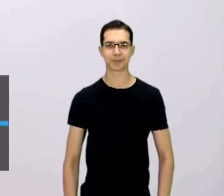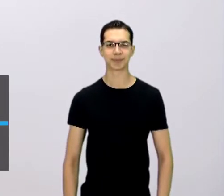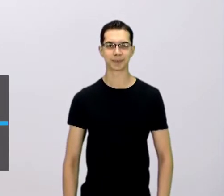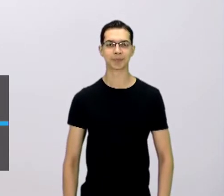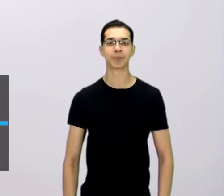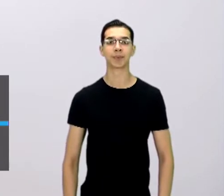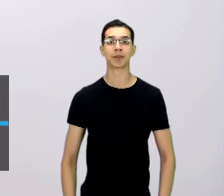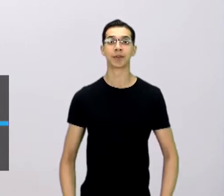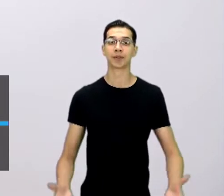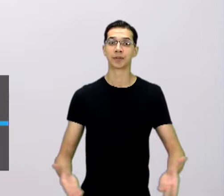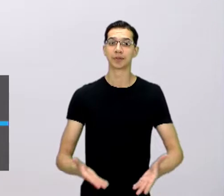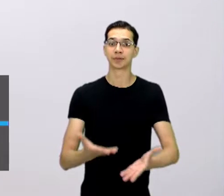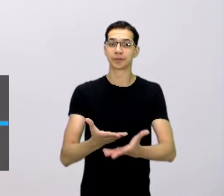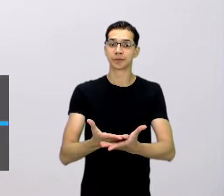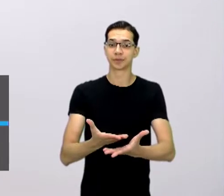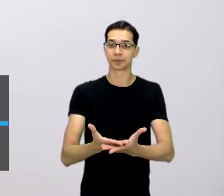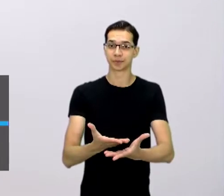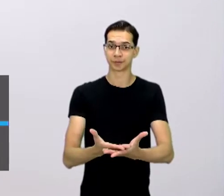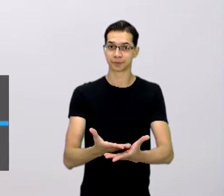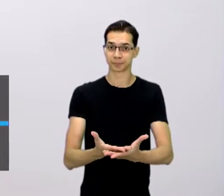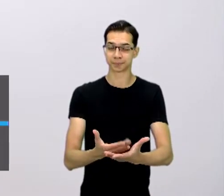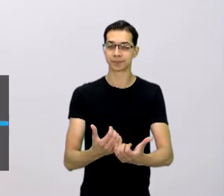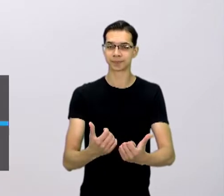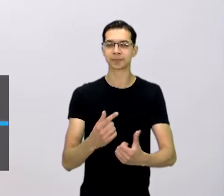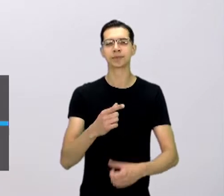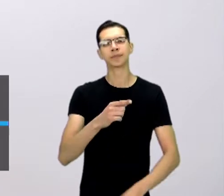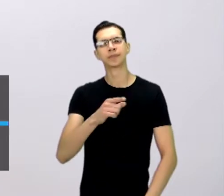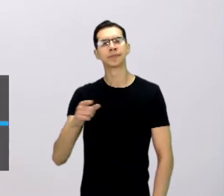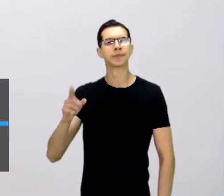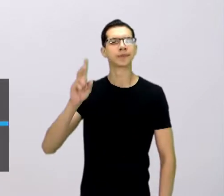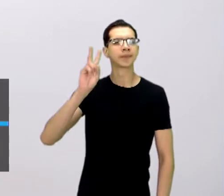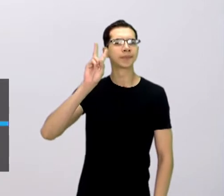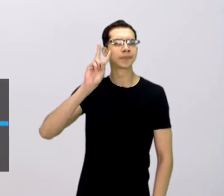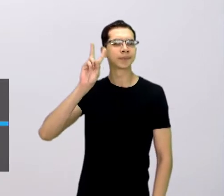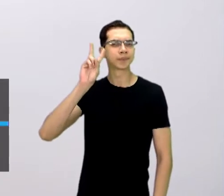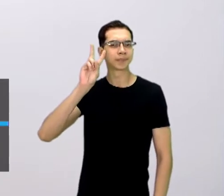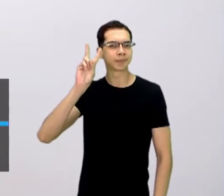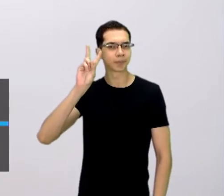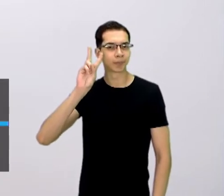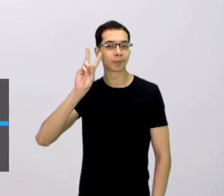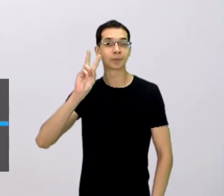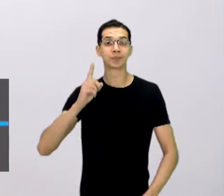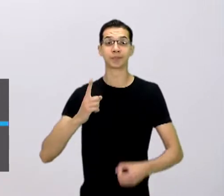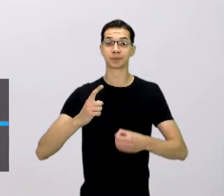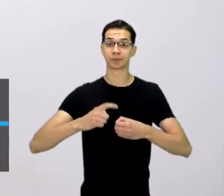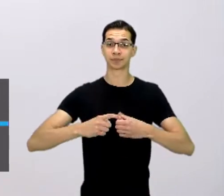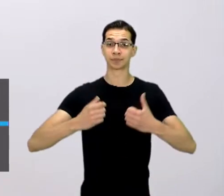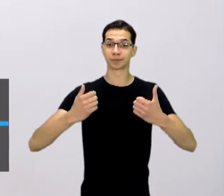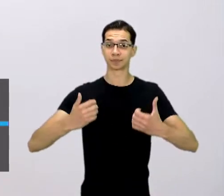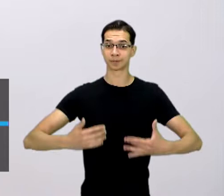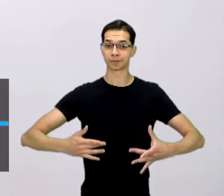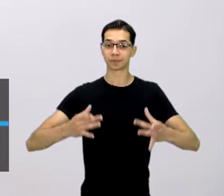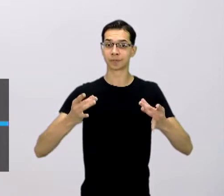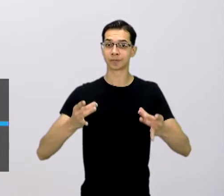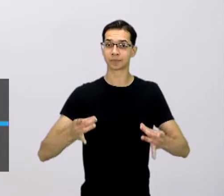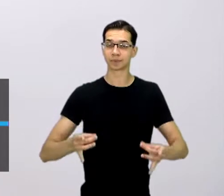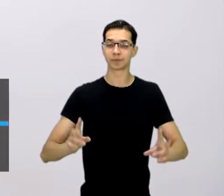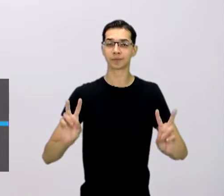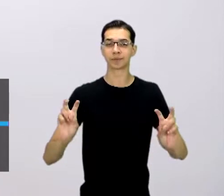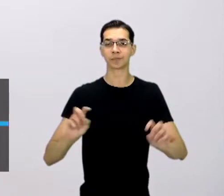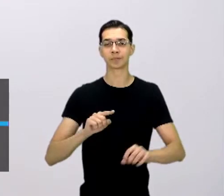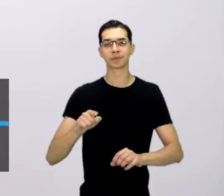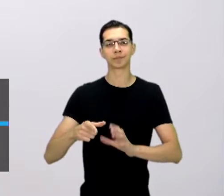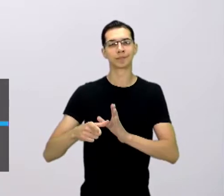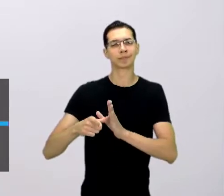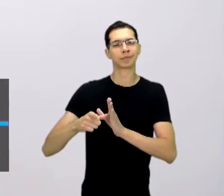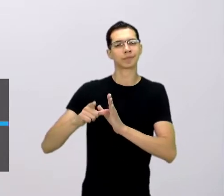para a nossa aula de hoje. Lembrando, né, que a gente está fazendo aí uma retomada, então, das habilidades que vocês já trabalharam